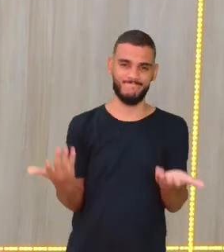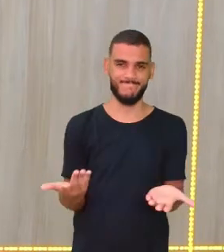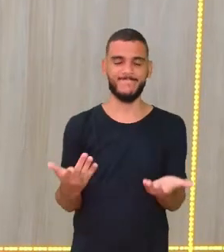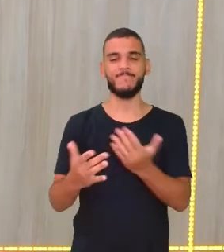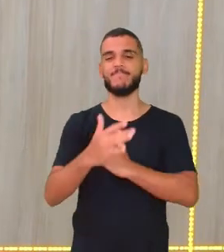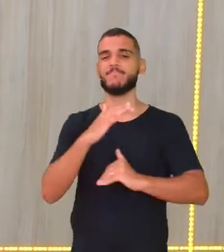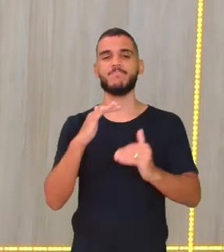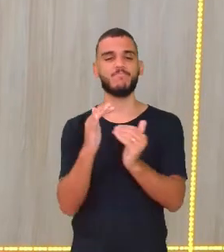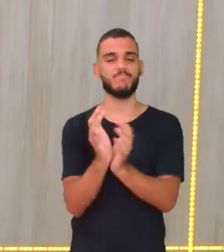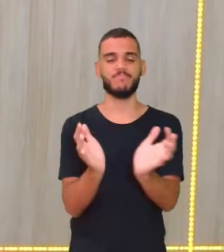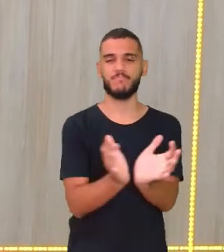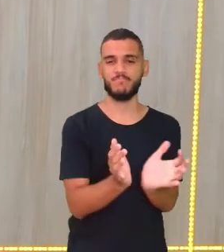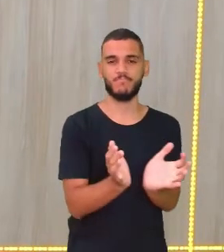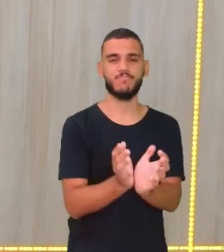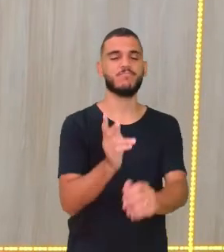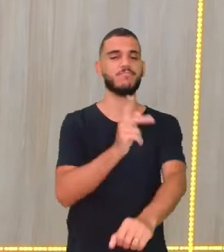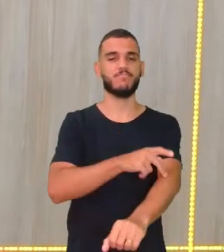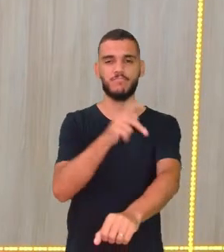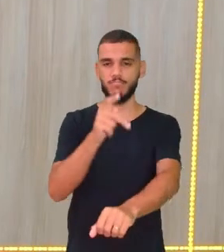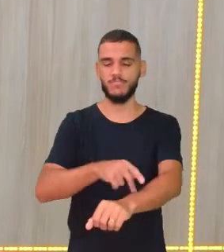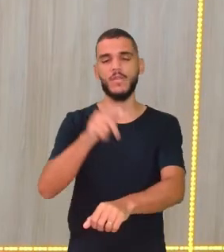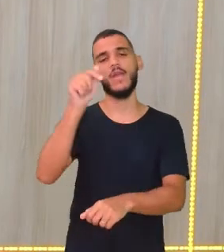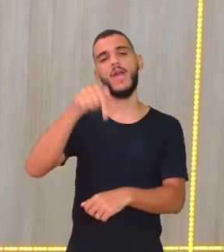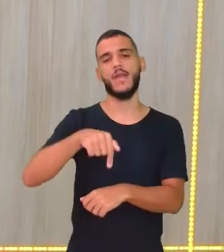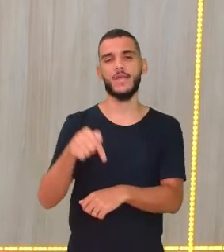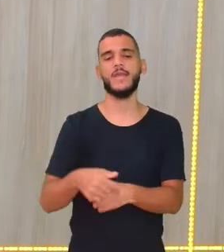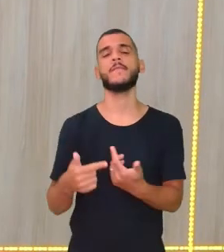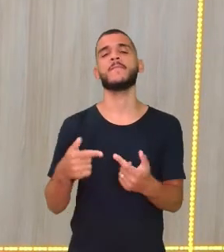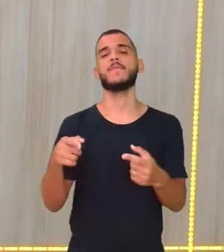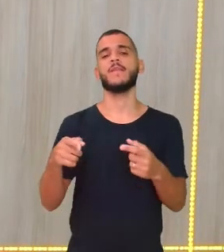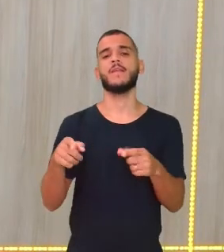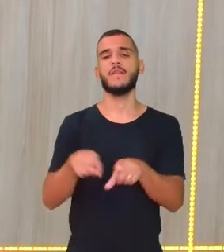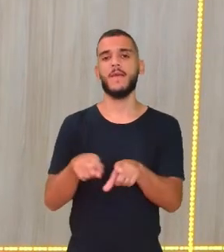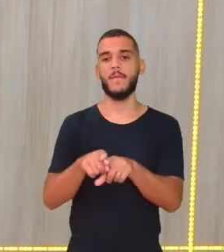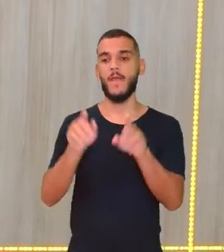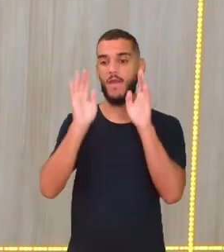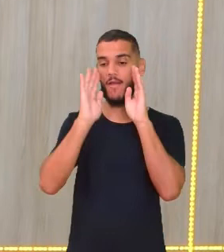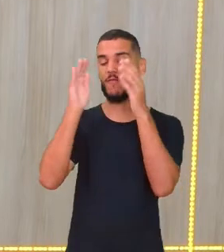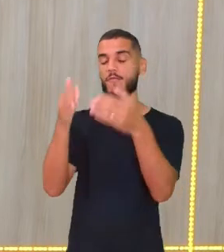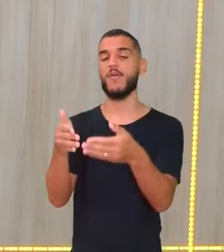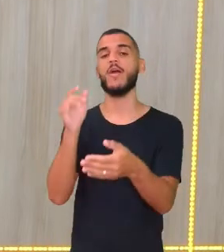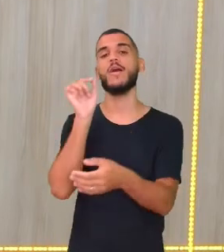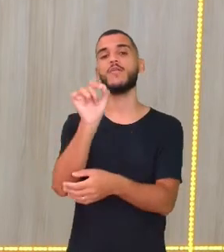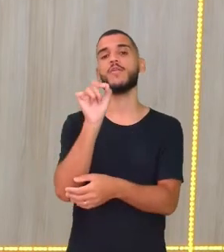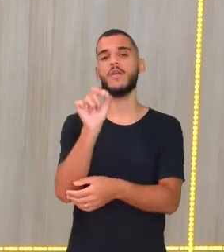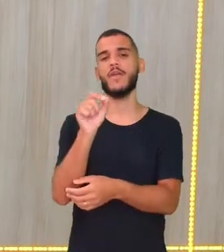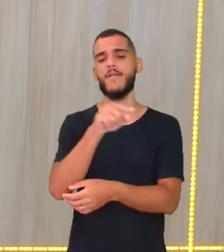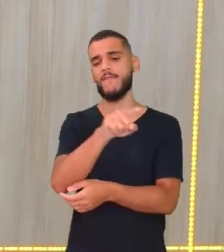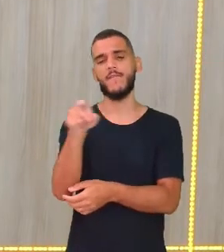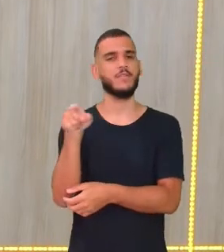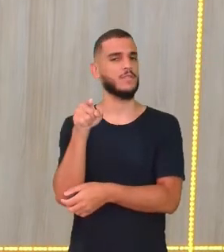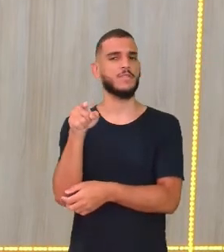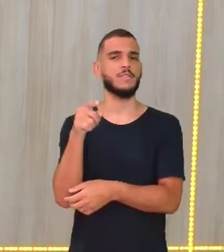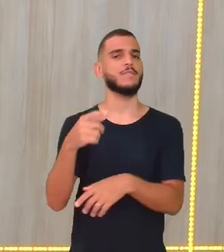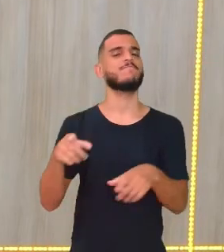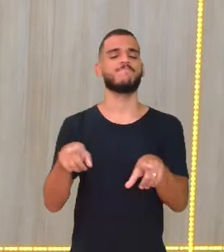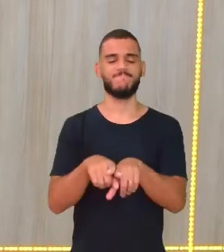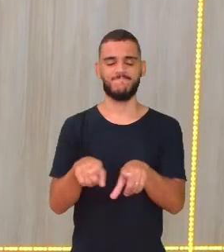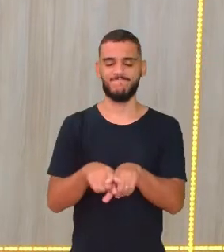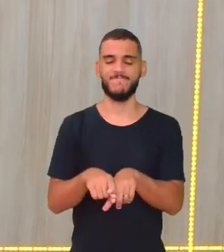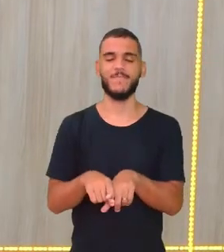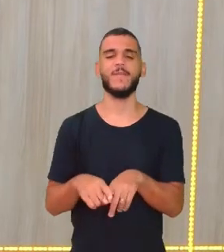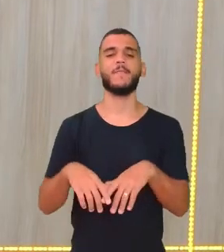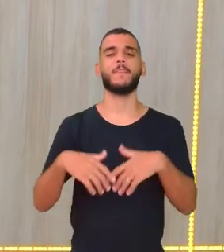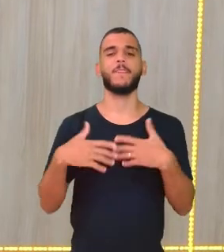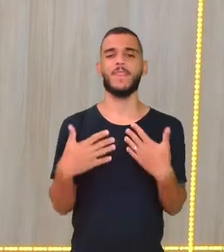equipe pedagógica da nossa rede trabalha, não é? Para vocês, minha gente, e por vocês, sexto ano.